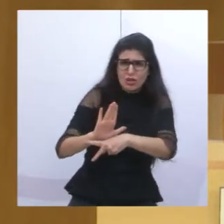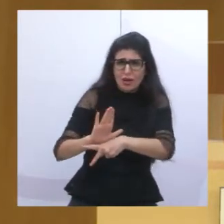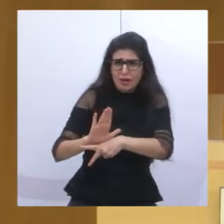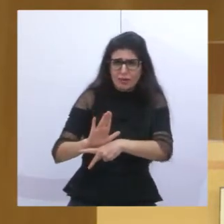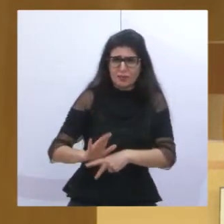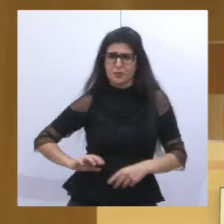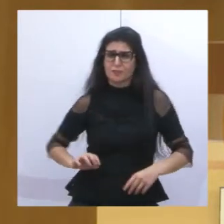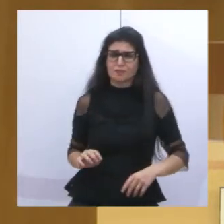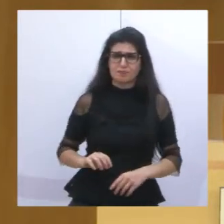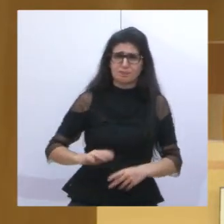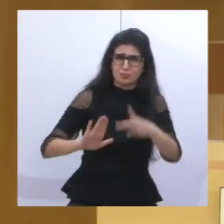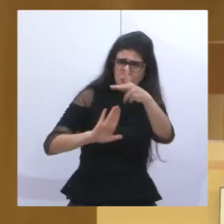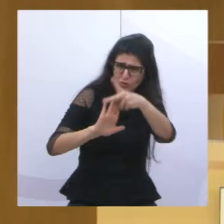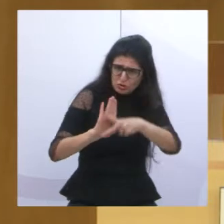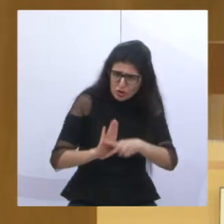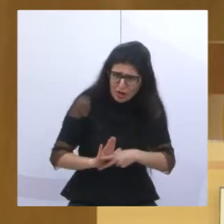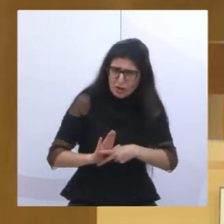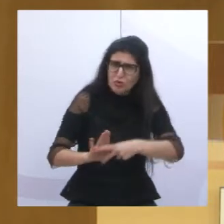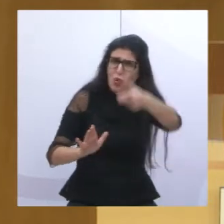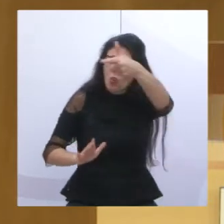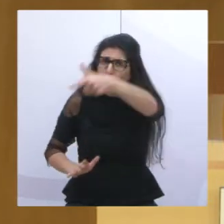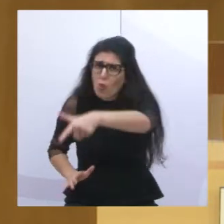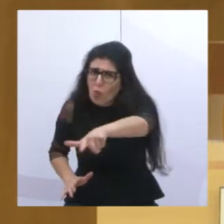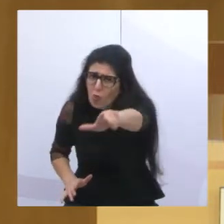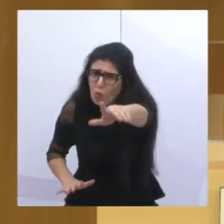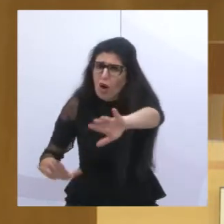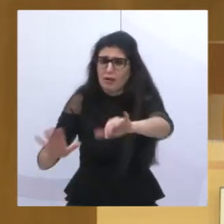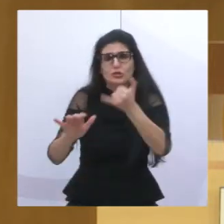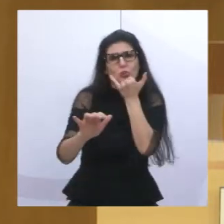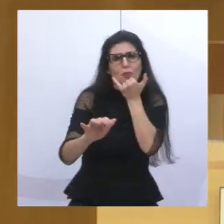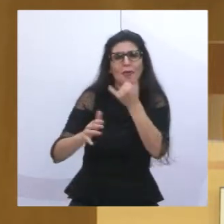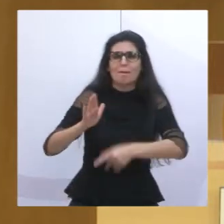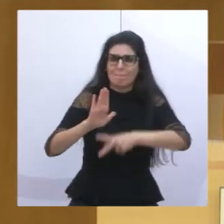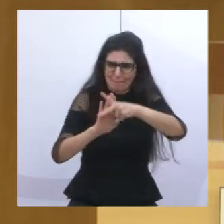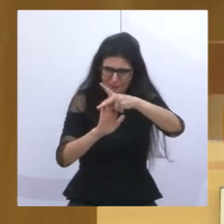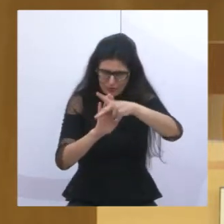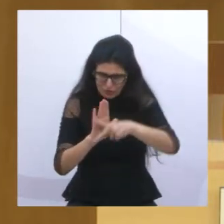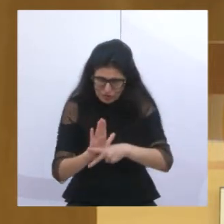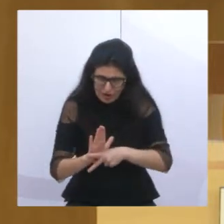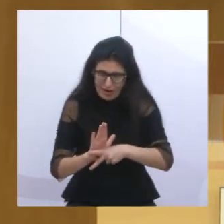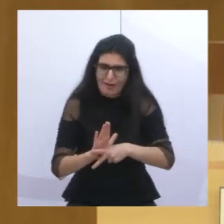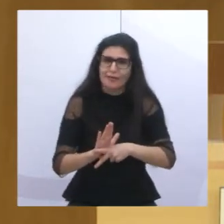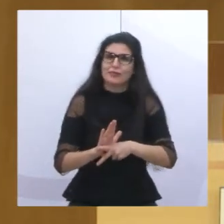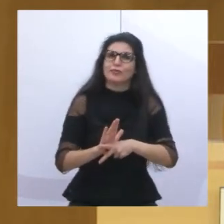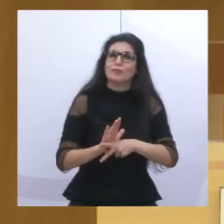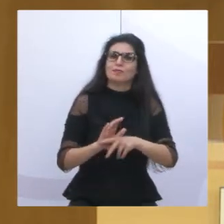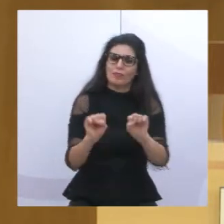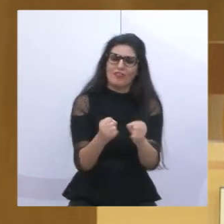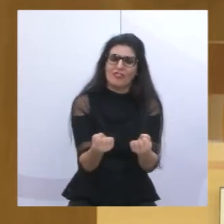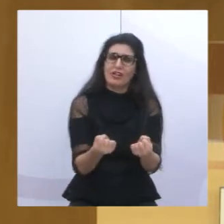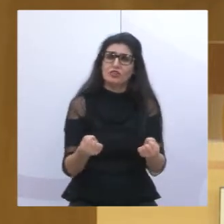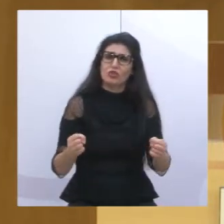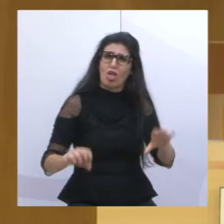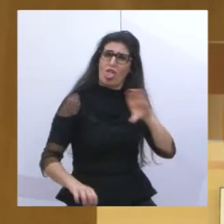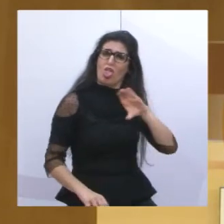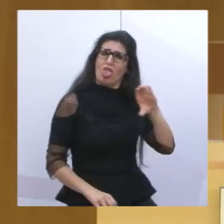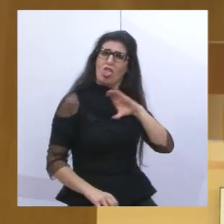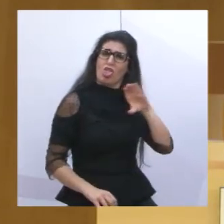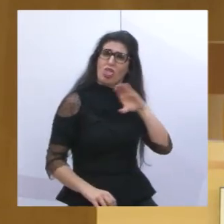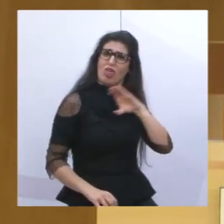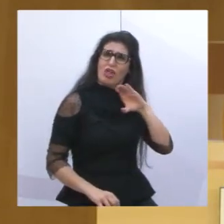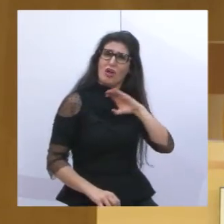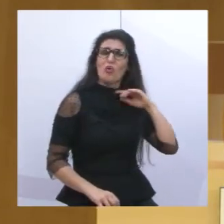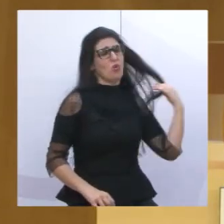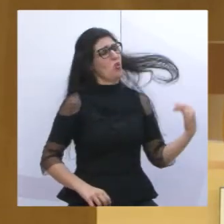brechas. O projeto dele vai abrir brechas para os ricos. Os ricos também vão poder pagar o seu convênio, pagar uma consulta particular